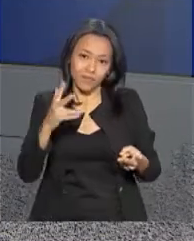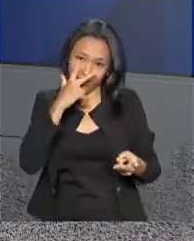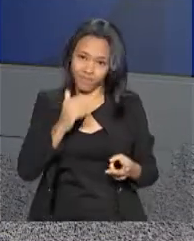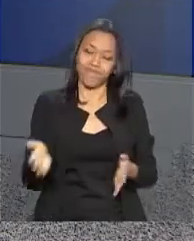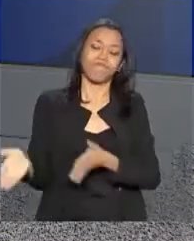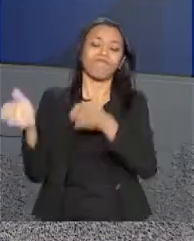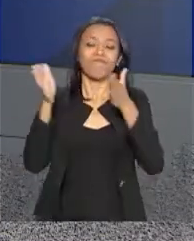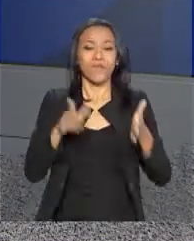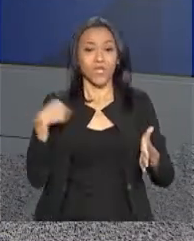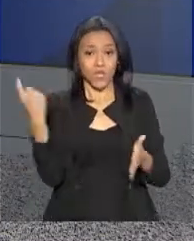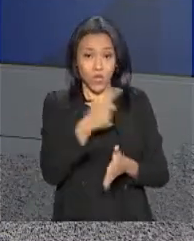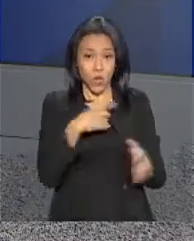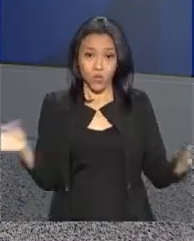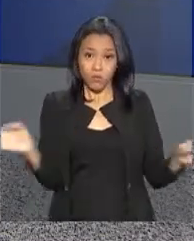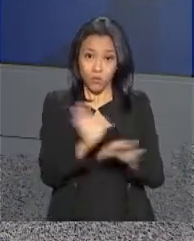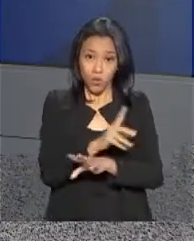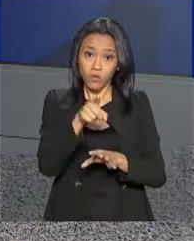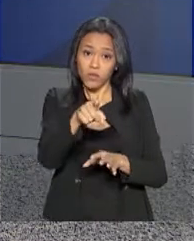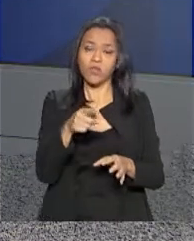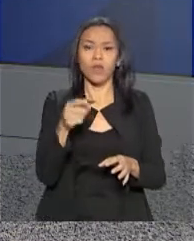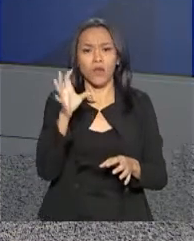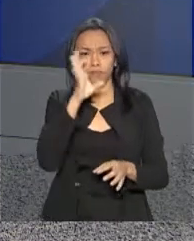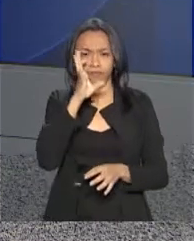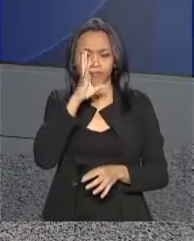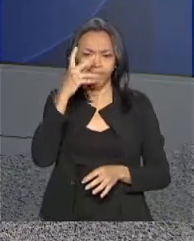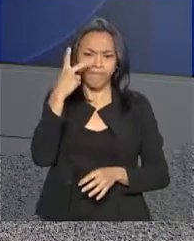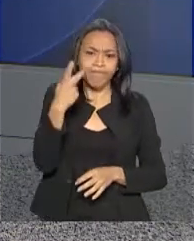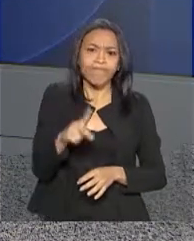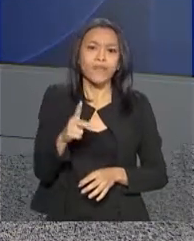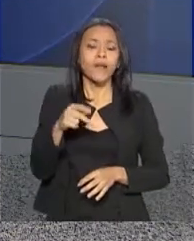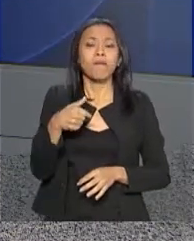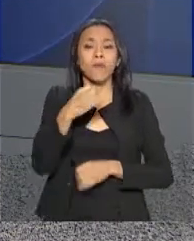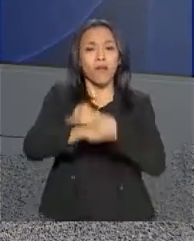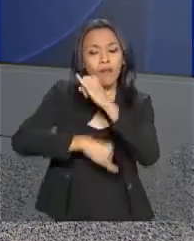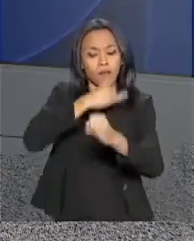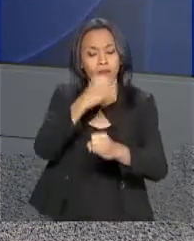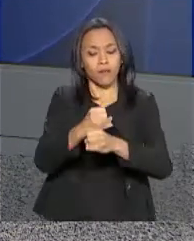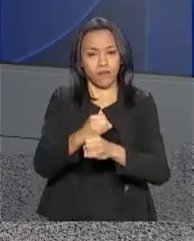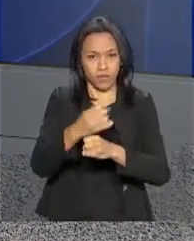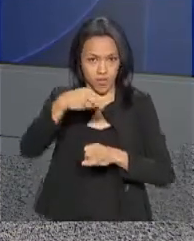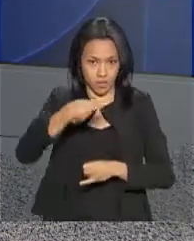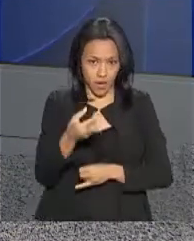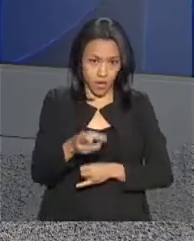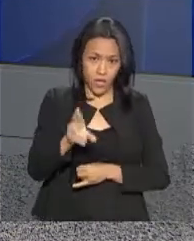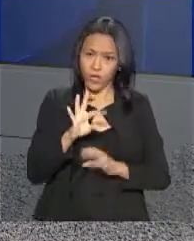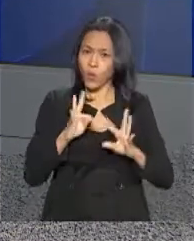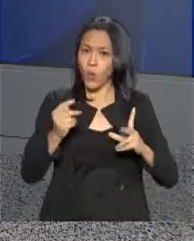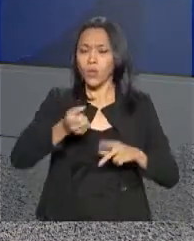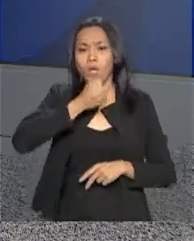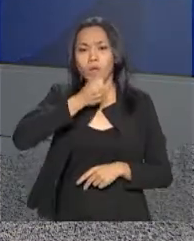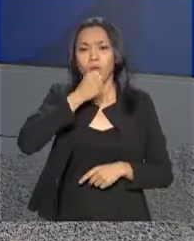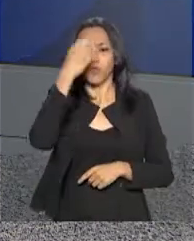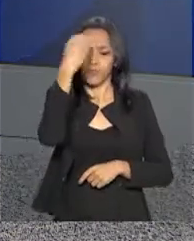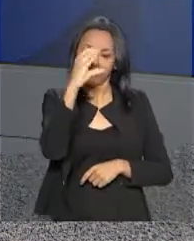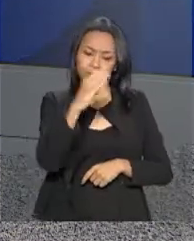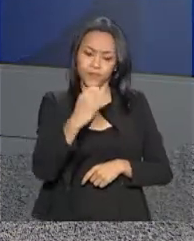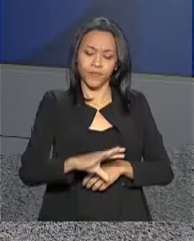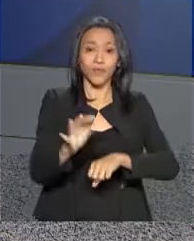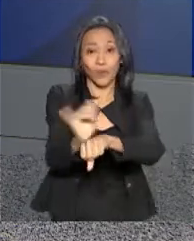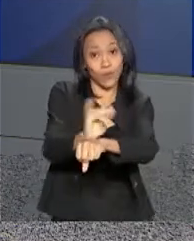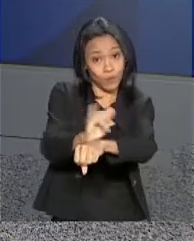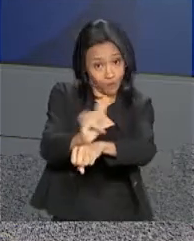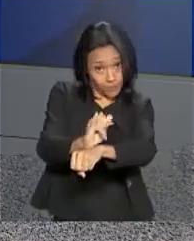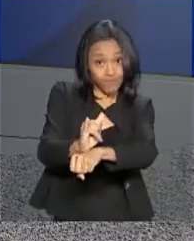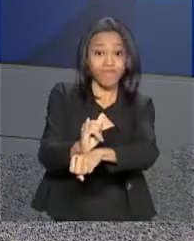ficamos por aqui você acompanha nossa programação ao vivo pelo site da npr todas as reportagens estão em nosso canal no